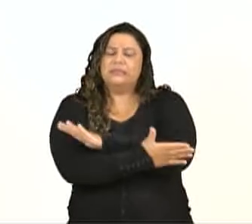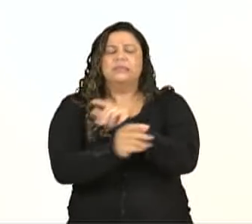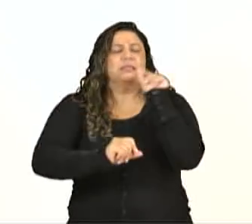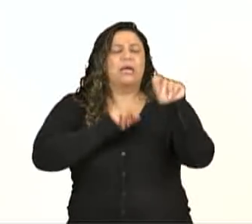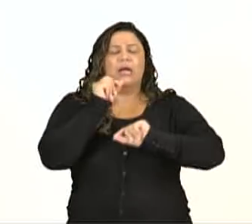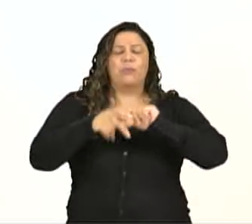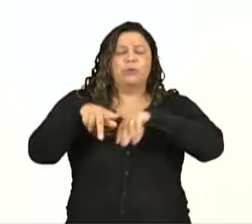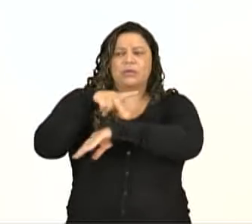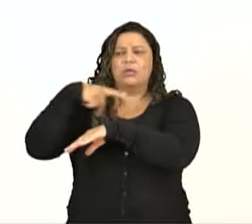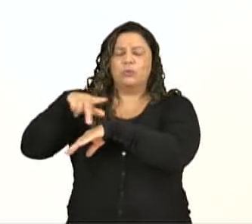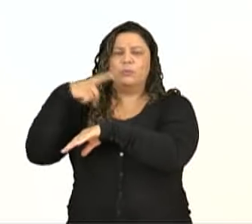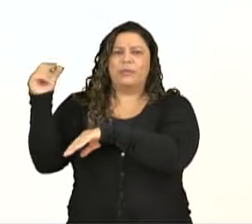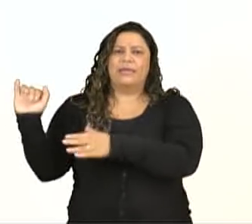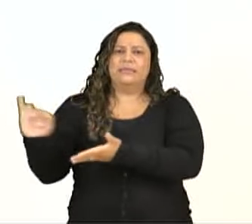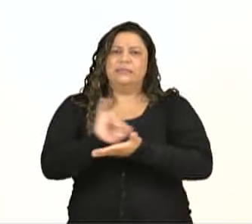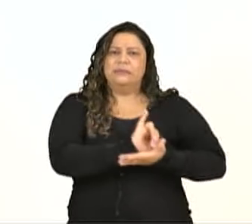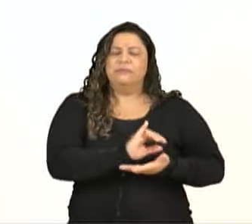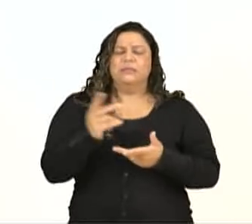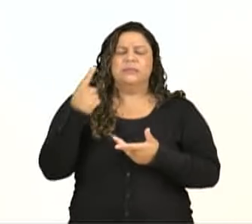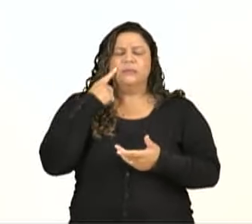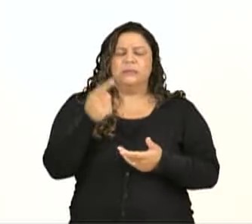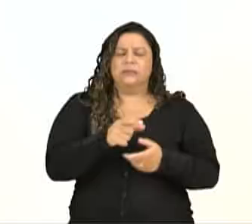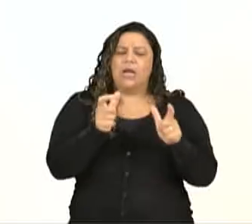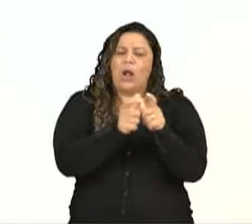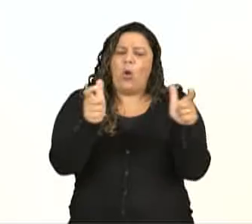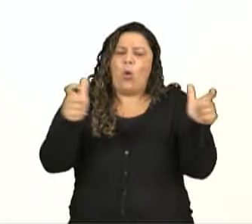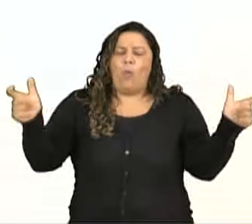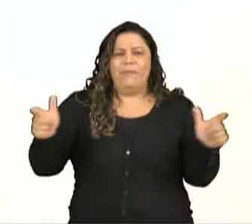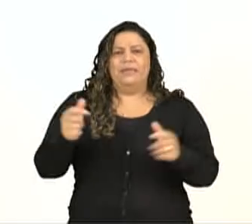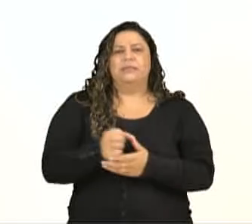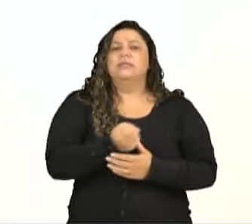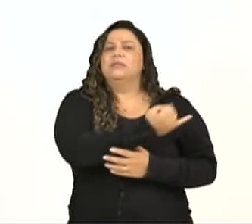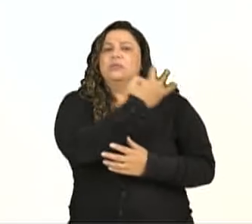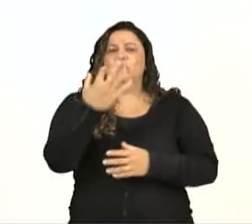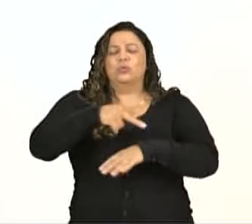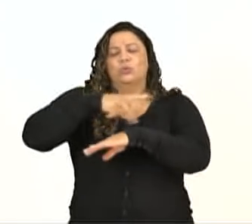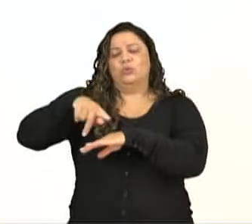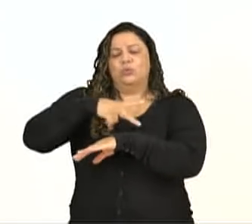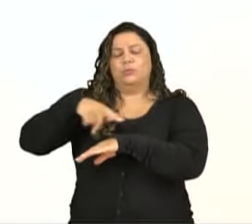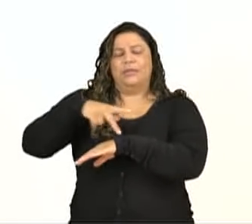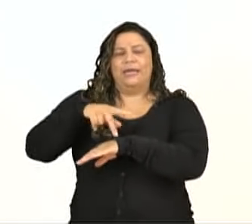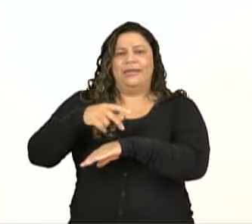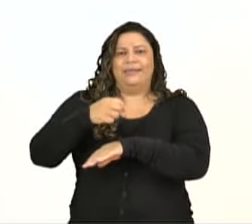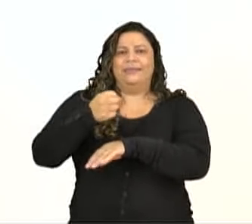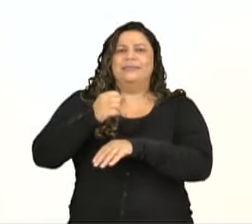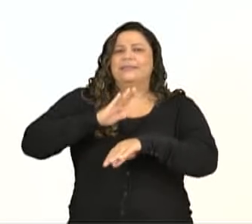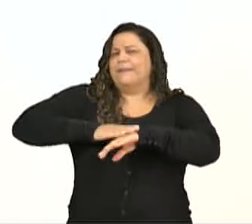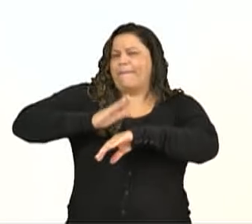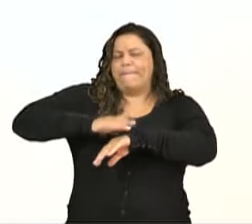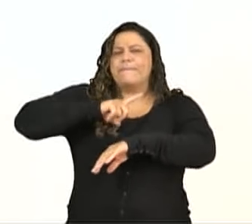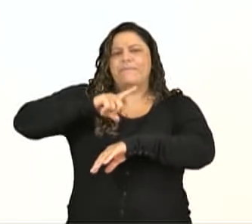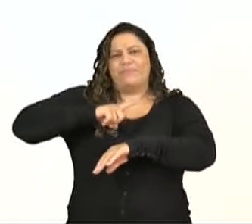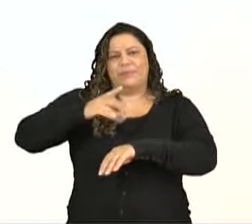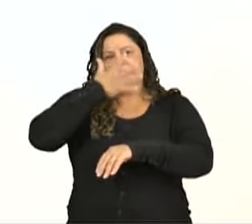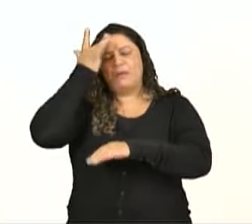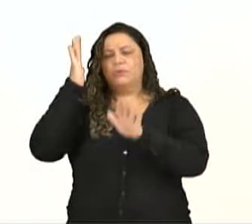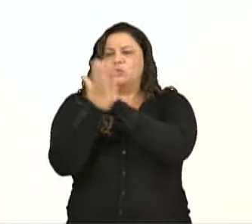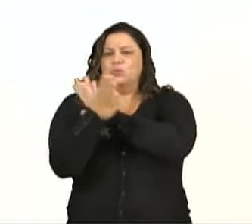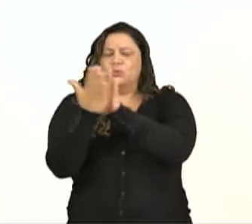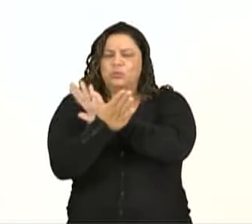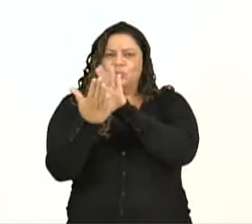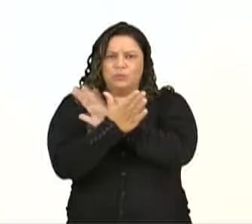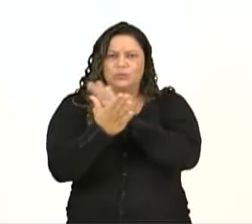o aumento do número de refugiados, enumera os países com maior número de refugiados e os países que